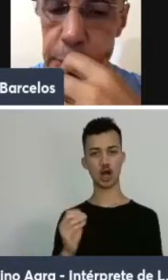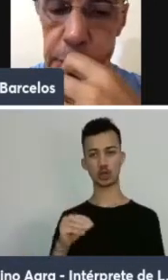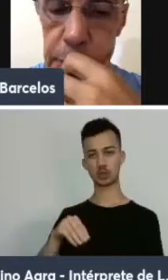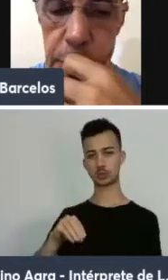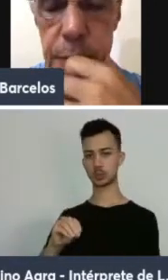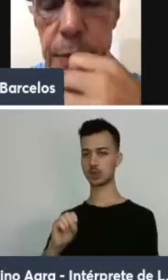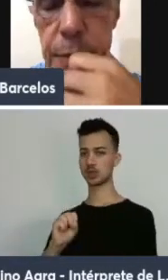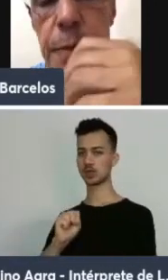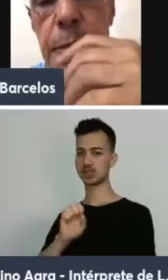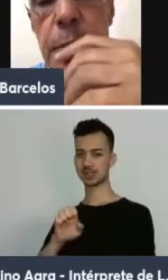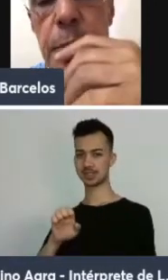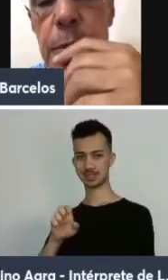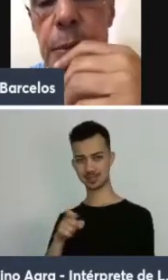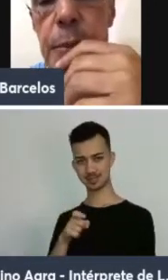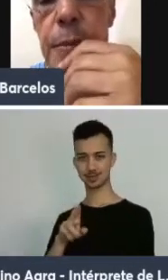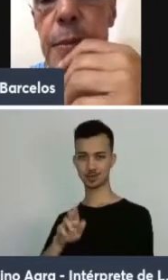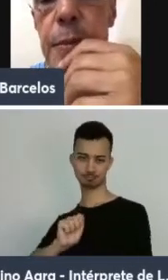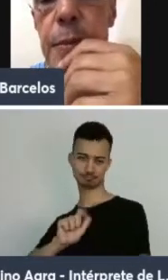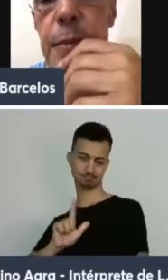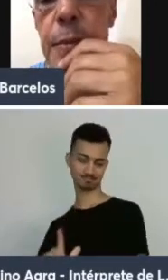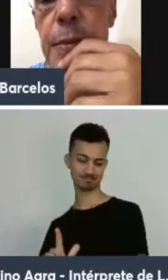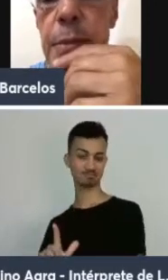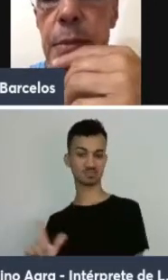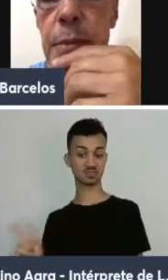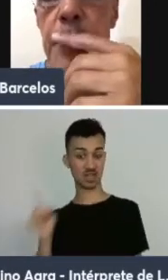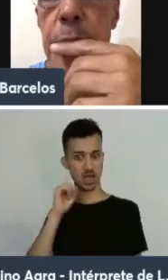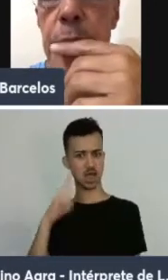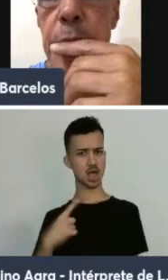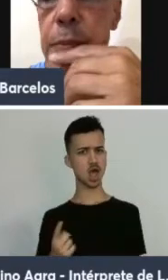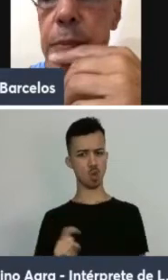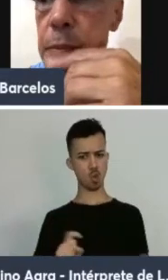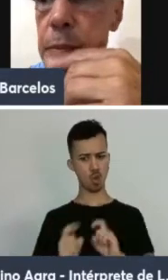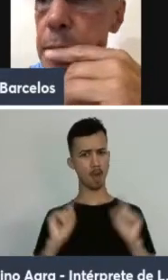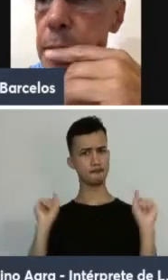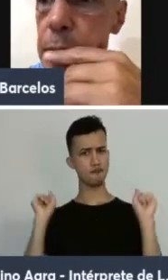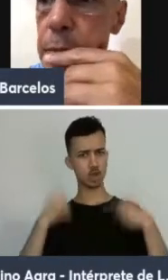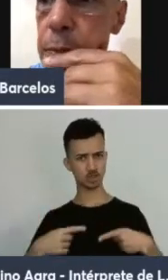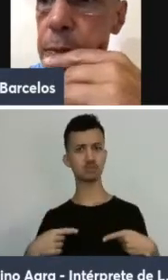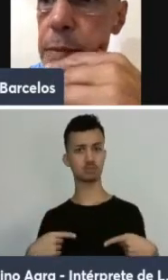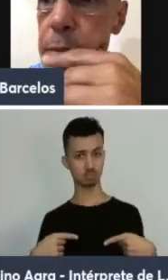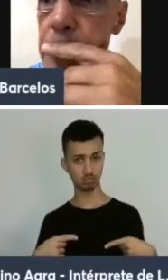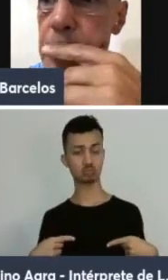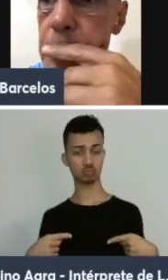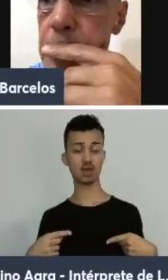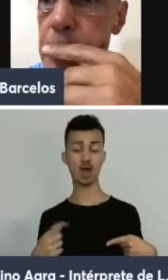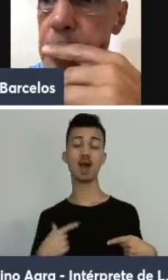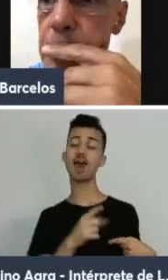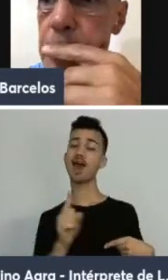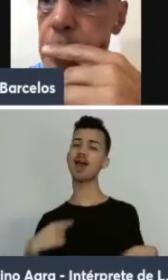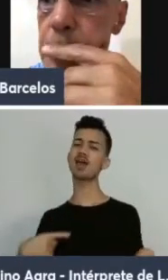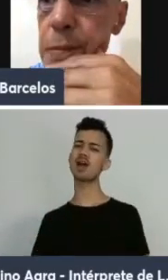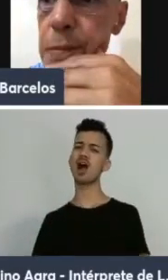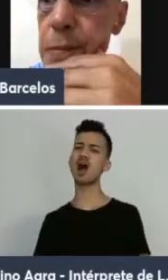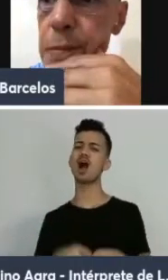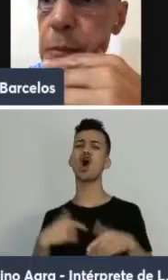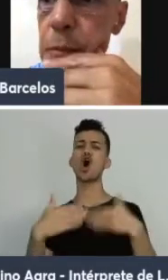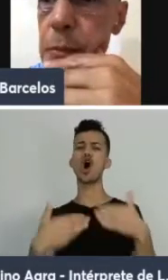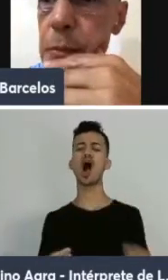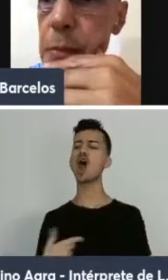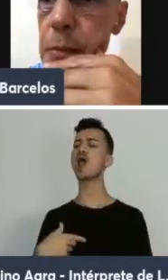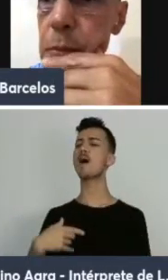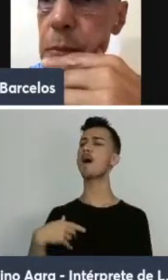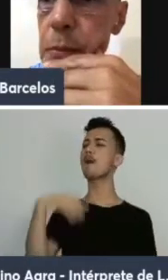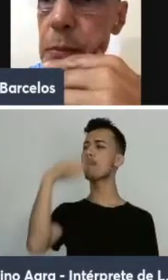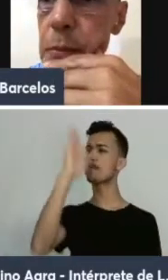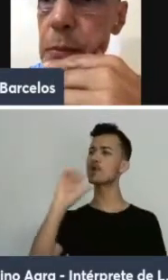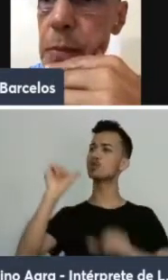Mas era um grupo que discutia política. Discutia política e quais os rumos, né, que um país tem que tomar para